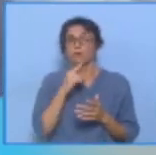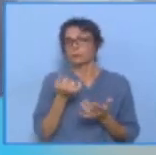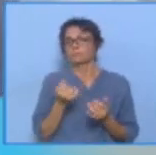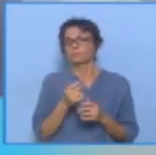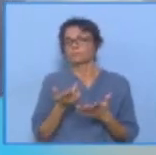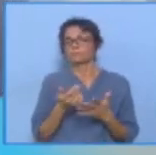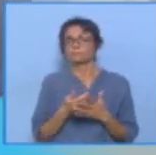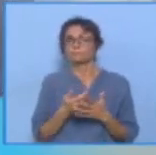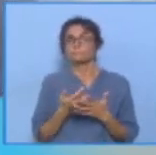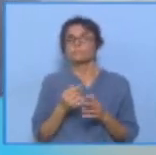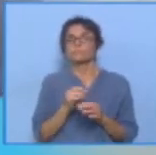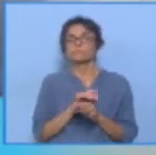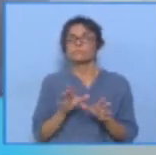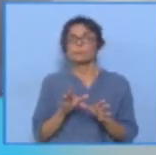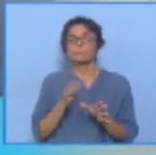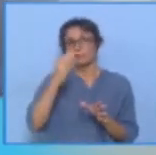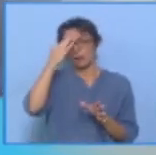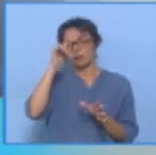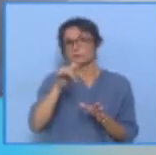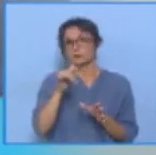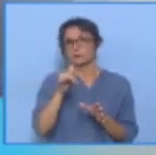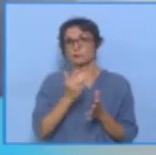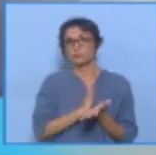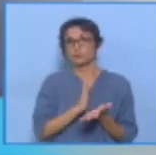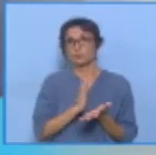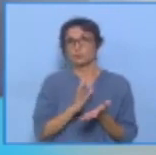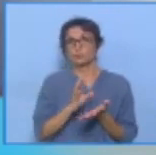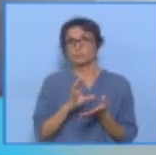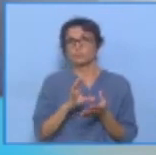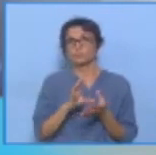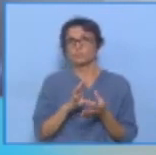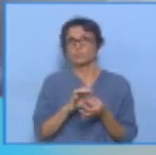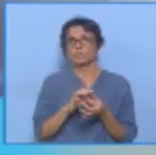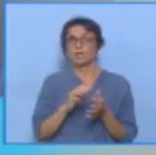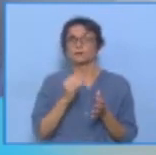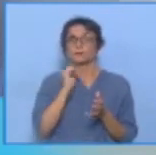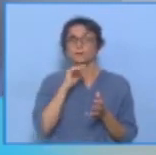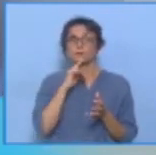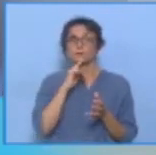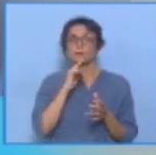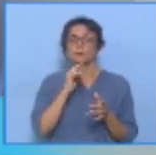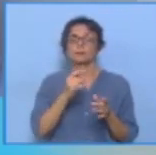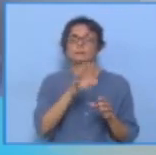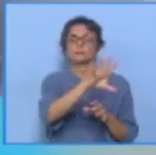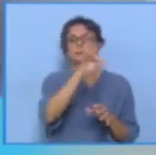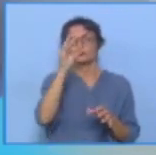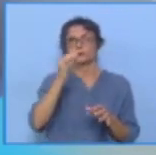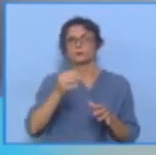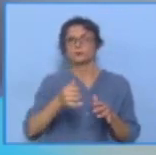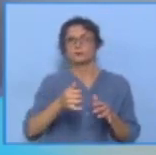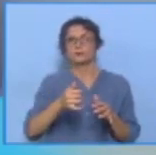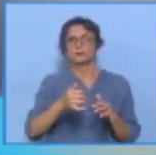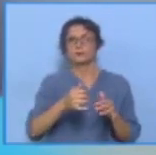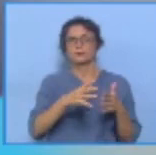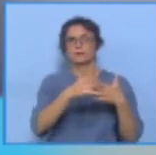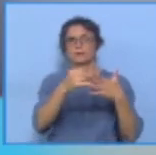Eu penso que desta vez, porém, não será propriamente só a questão da possibilidade de ordenar líderes indígenas mais velhos. Aqui é mesmo a